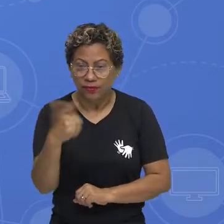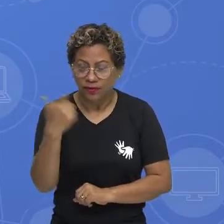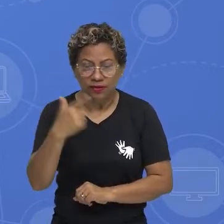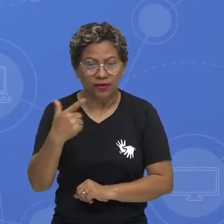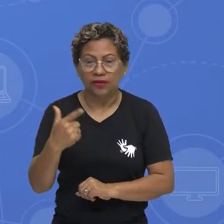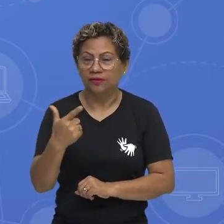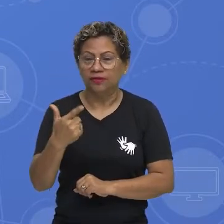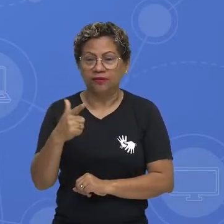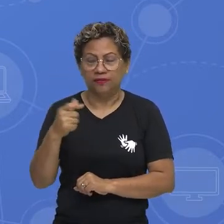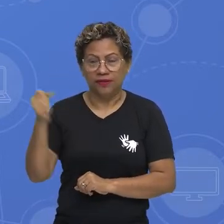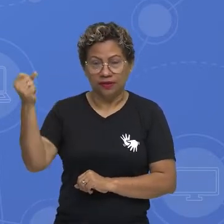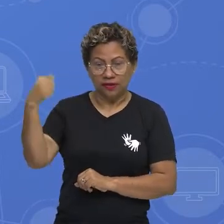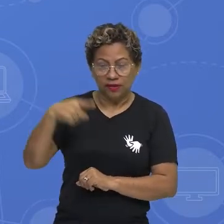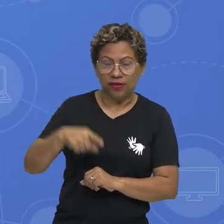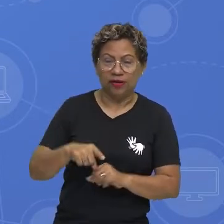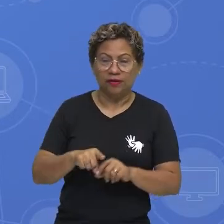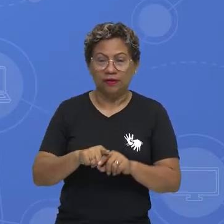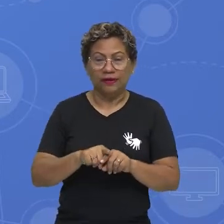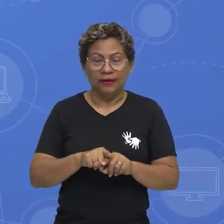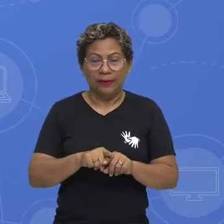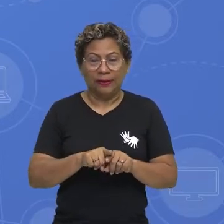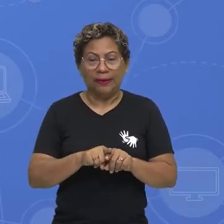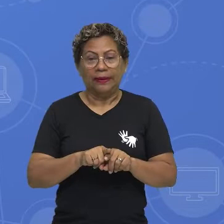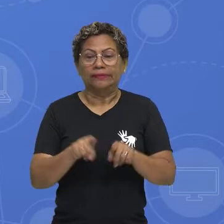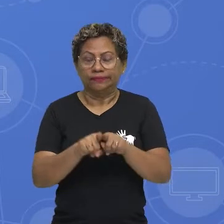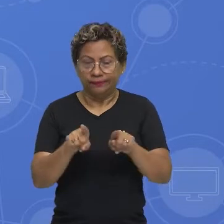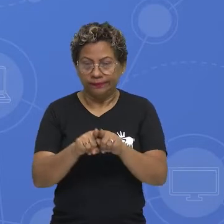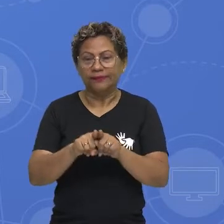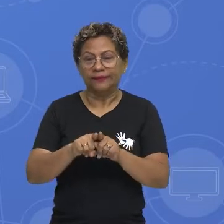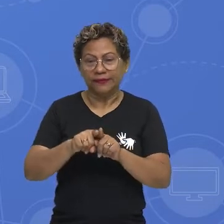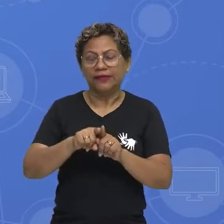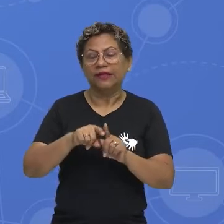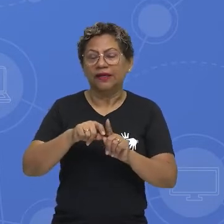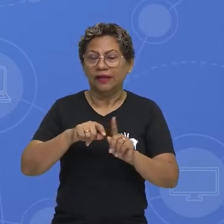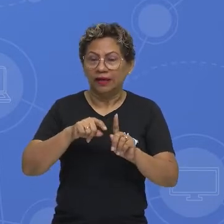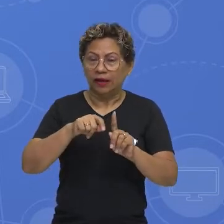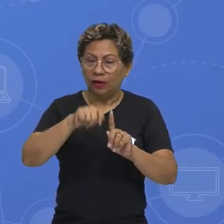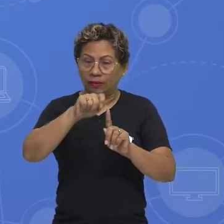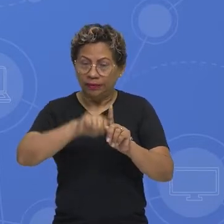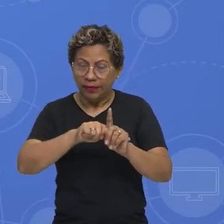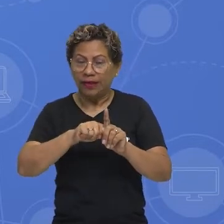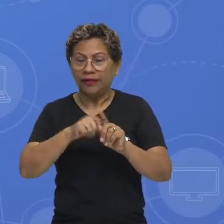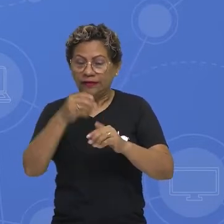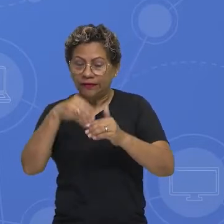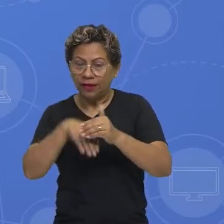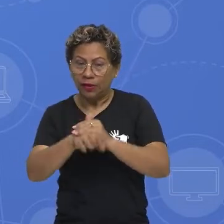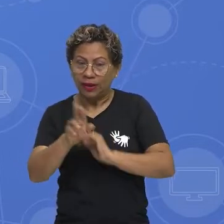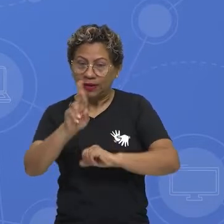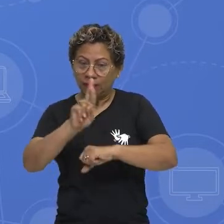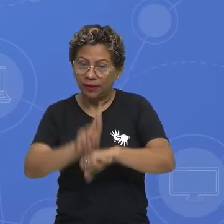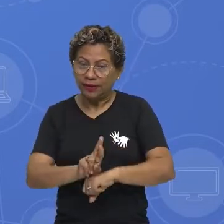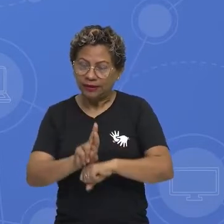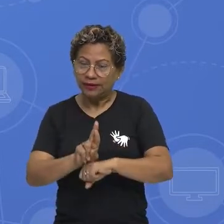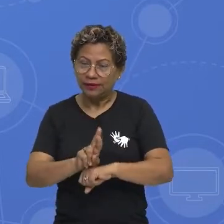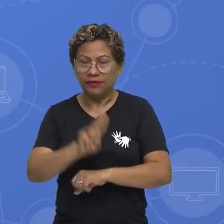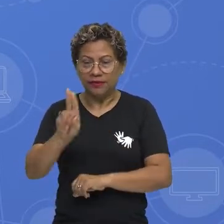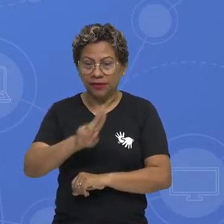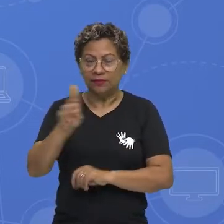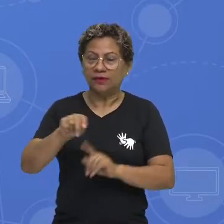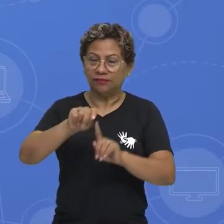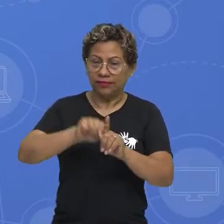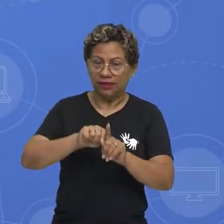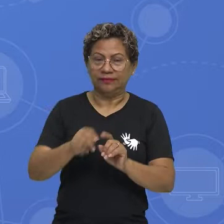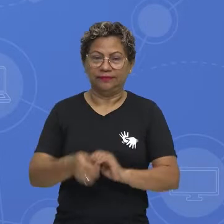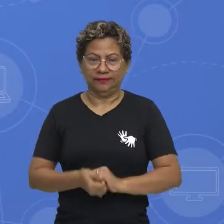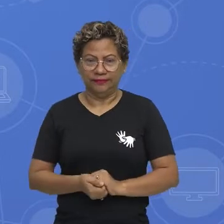final do mês você tenha créditos acumulados, eles serão válidos para usar nos próximos meses também. O tempo